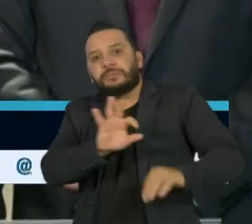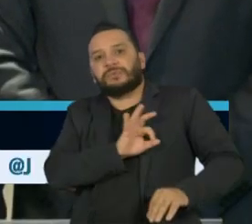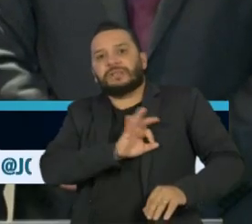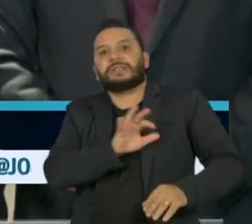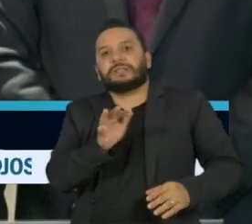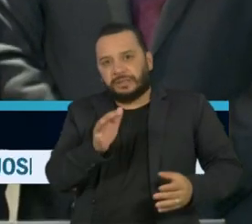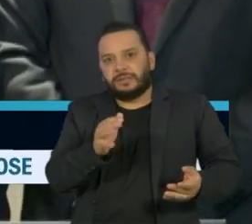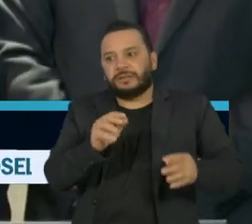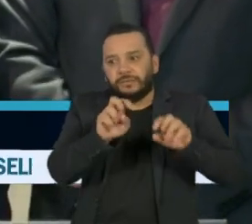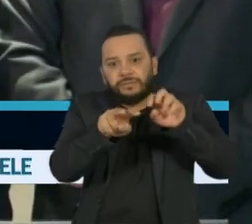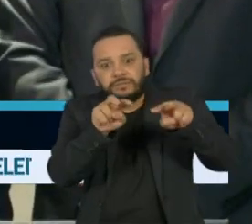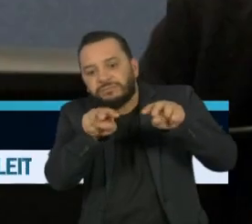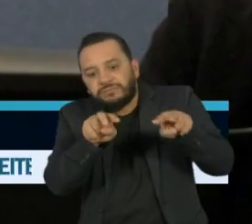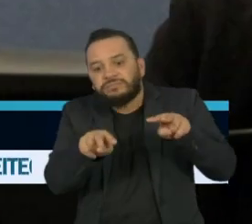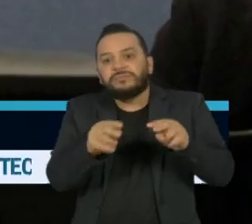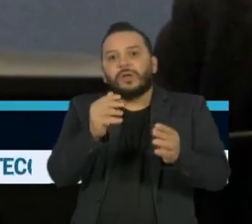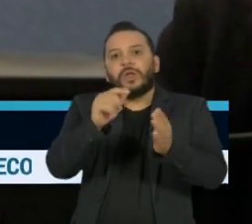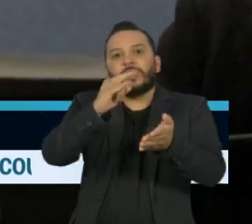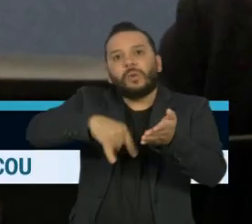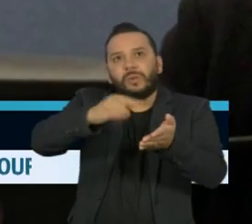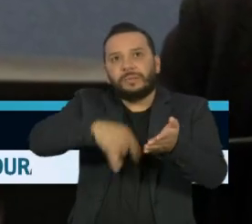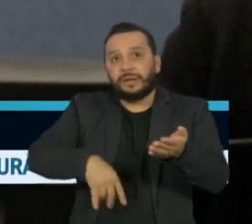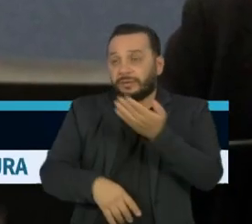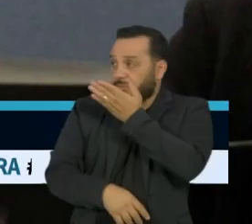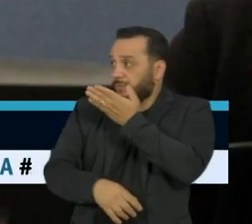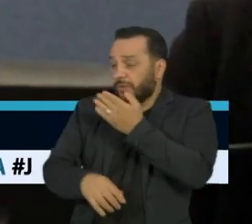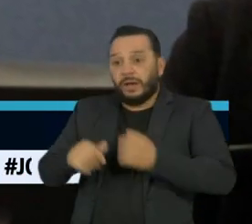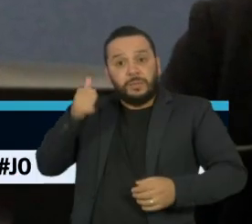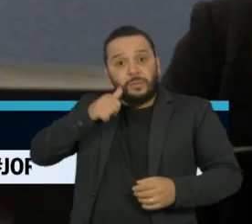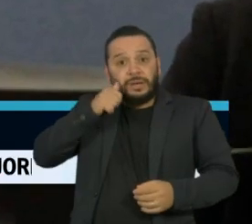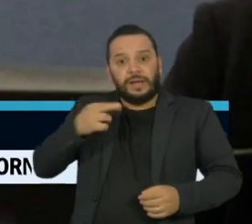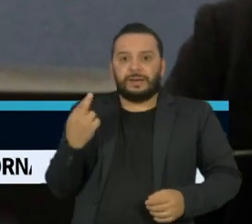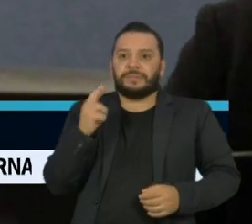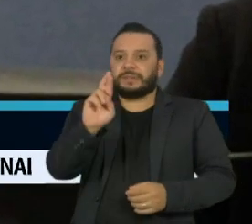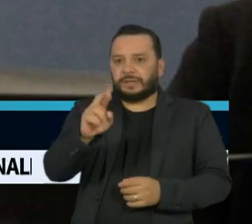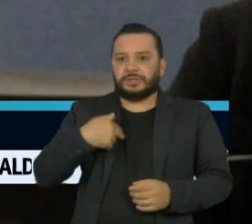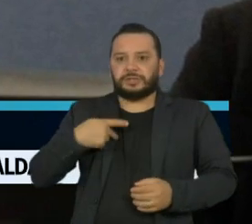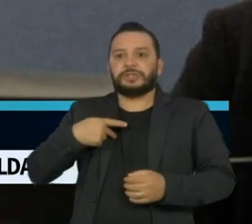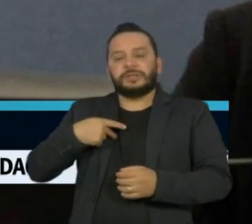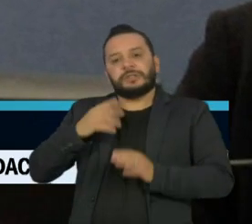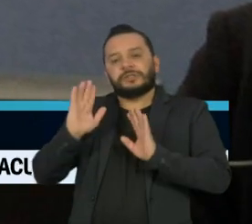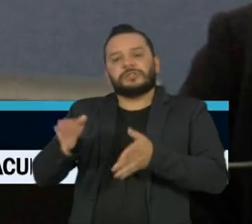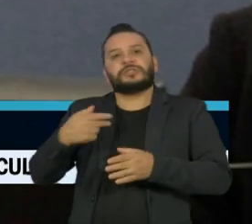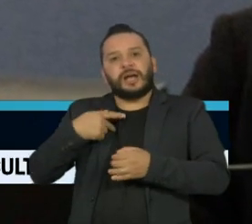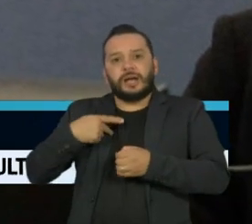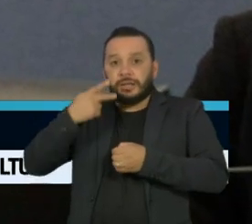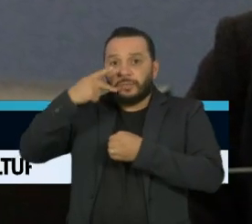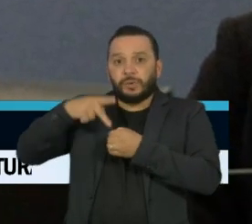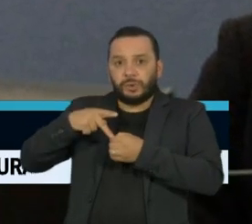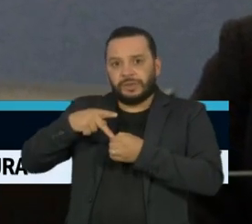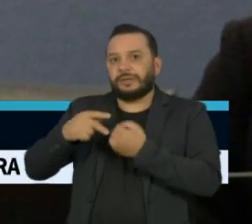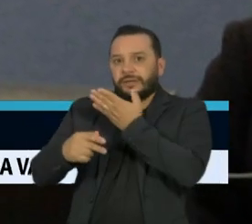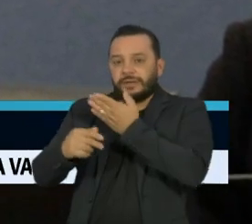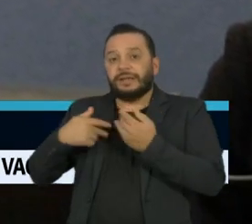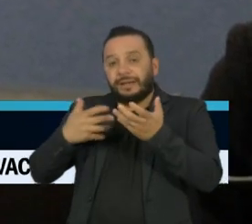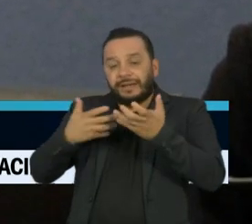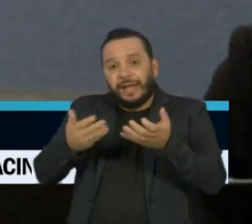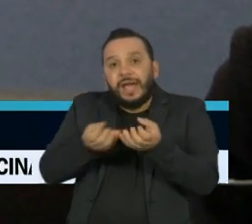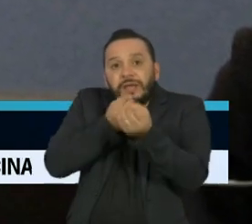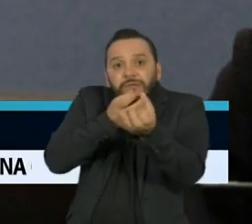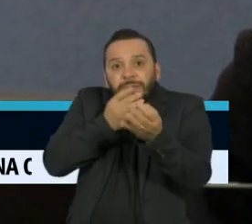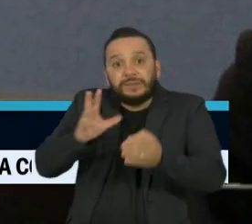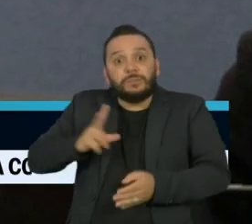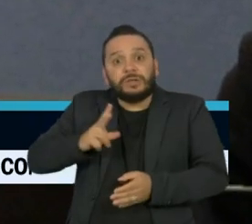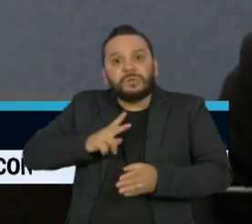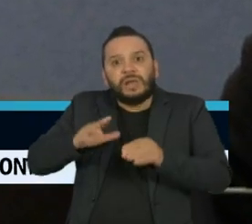da lava jato em curitiba foi provocada pela visita de uma representante da procuradoria geral que tentou obter acesso a informações